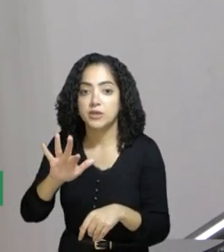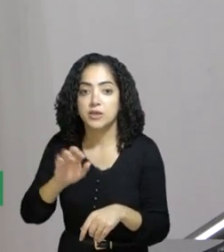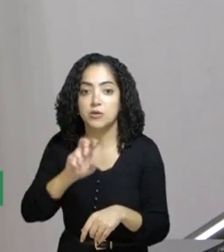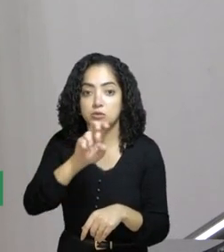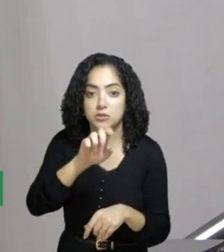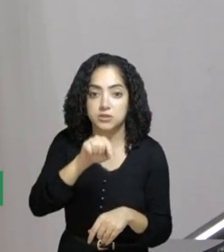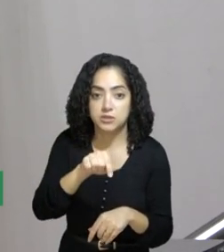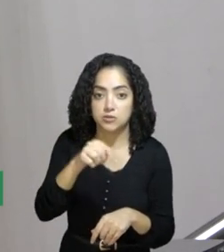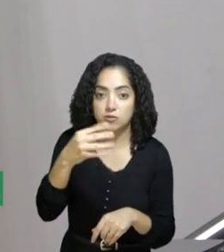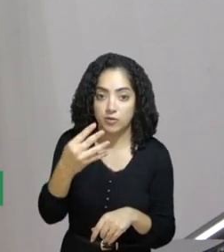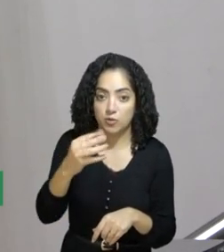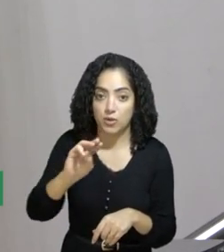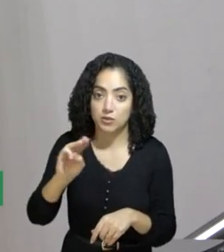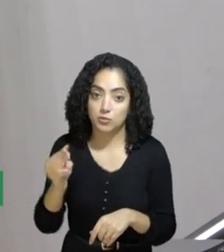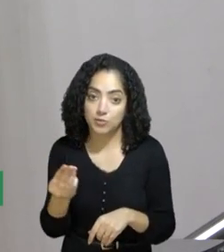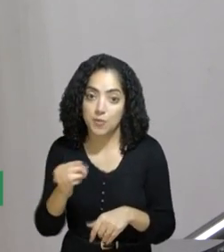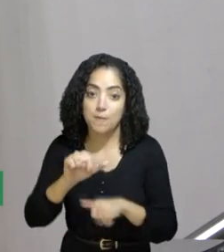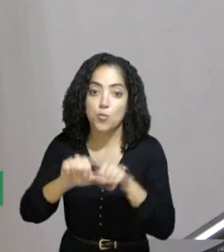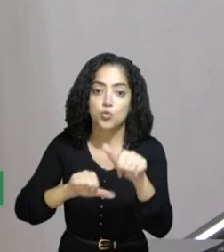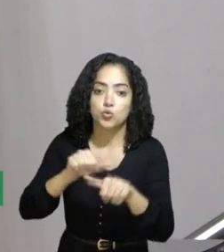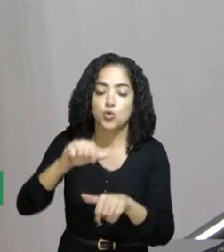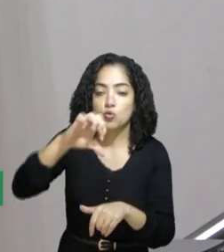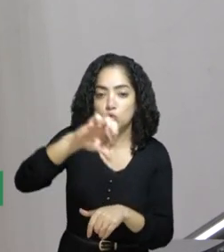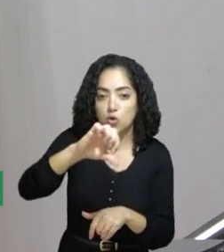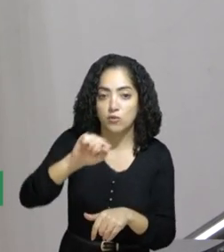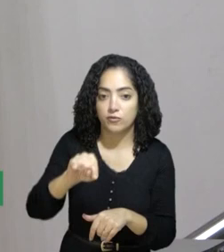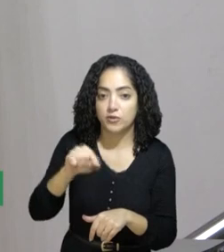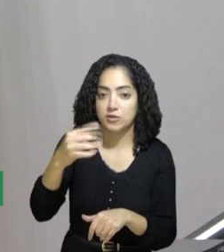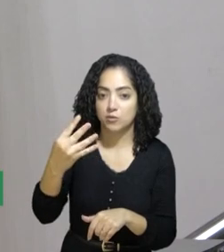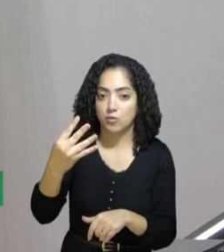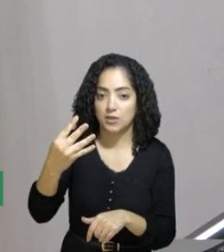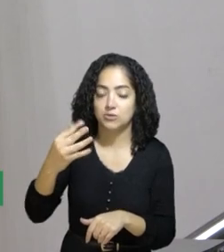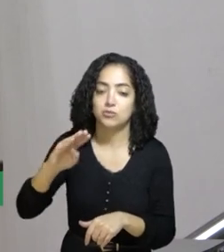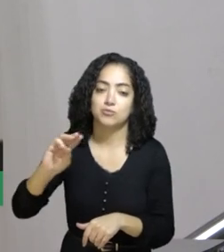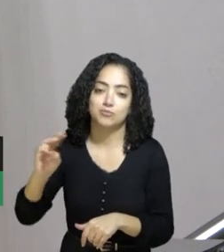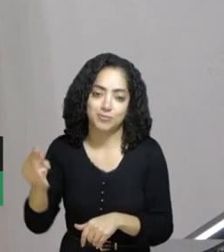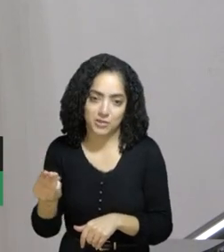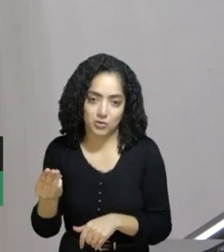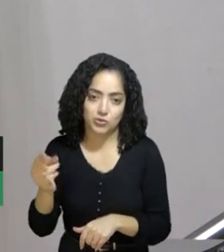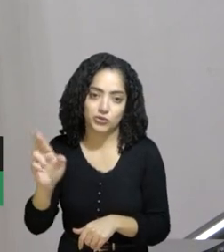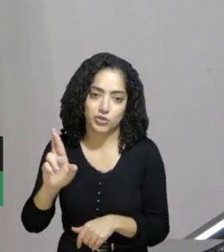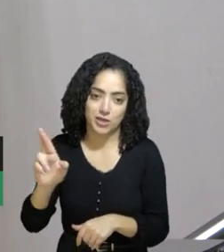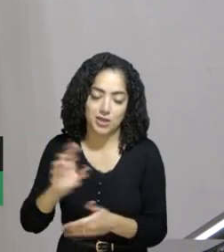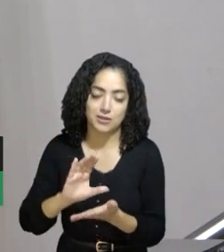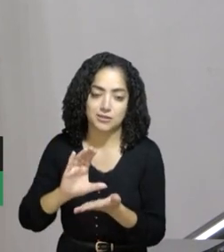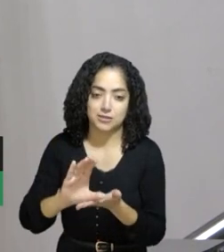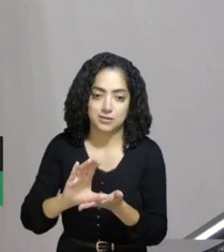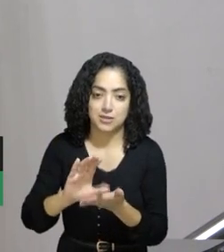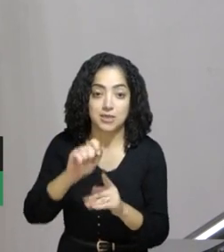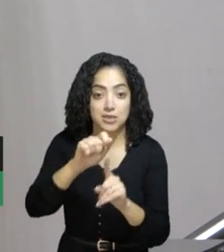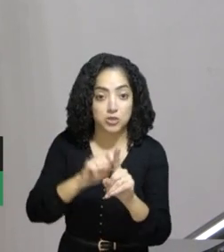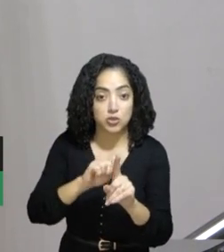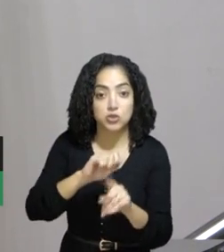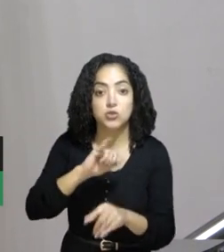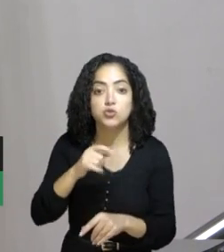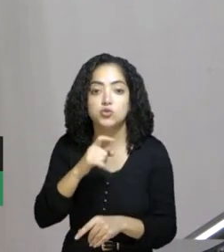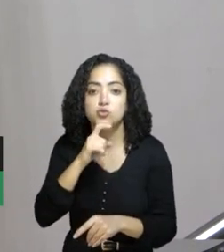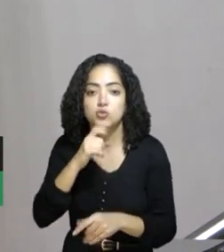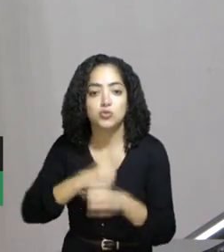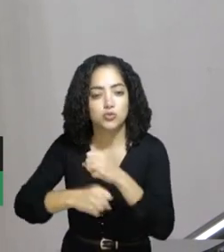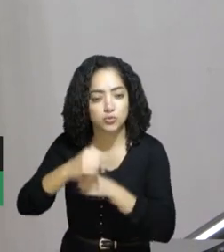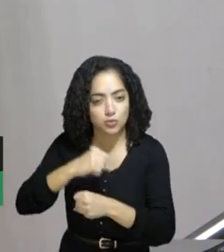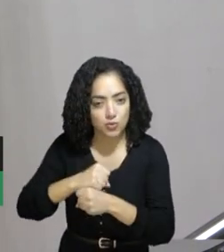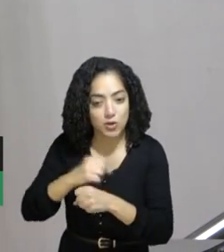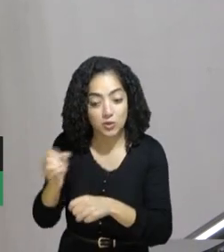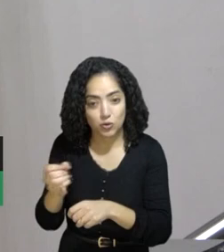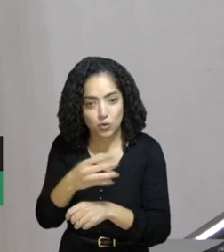5,4 milhões para 9,4 milhões. Ainda assim, em julho do ano passado, o novo valor